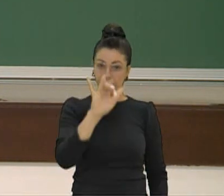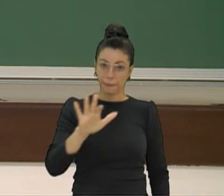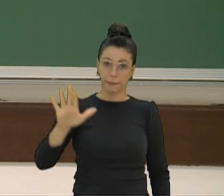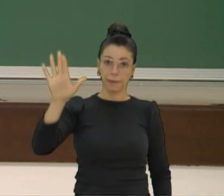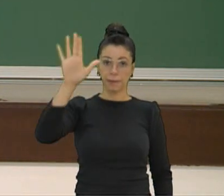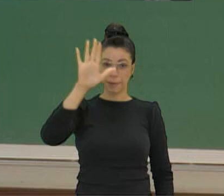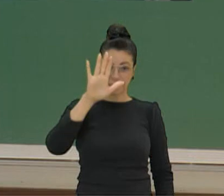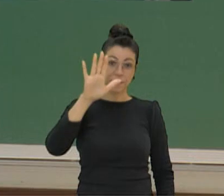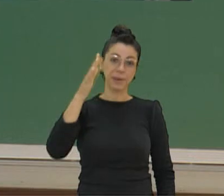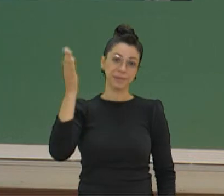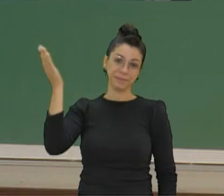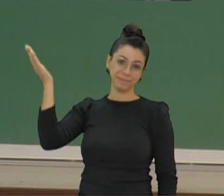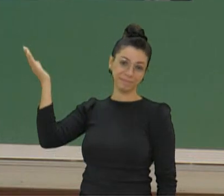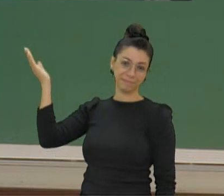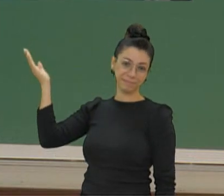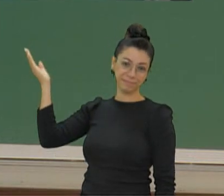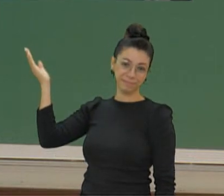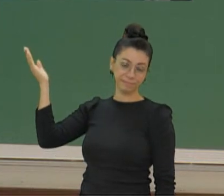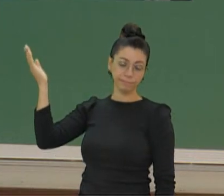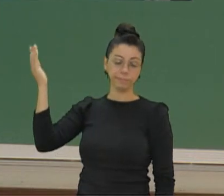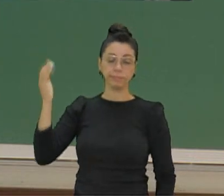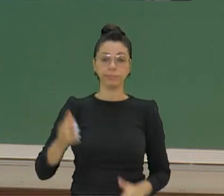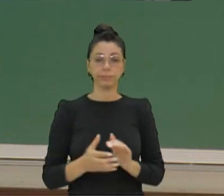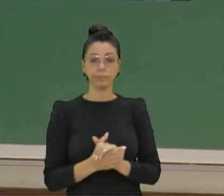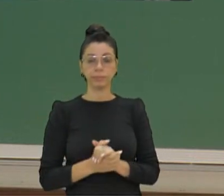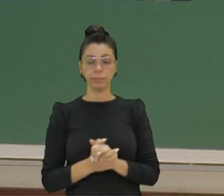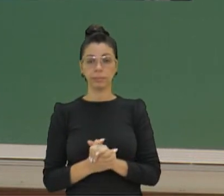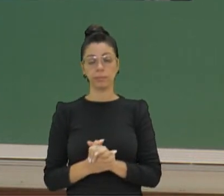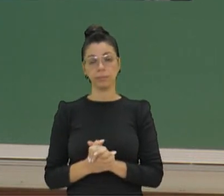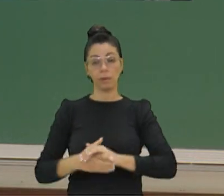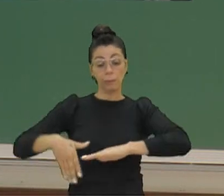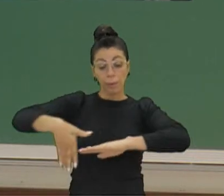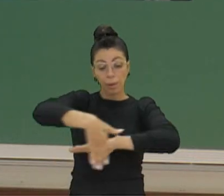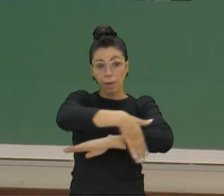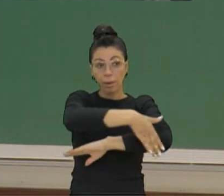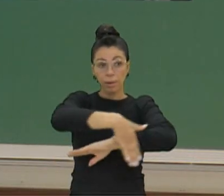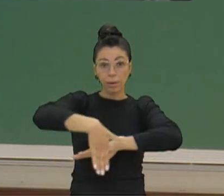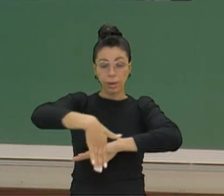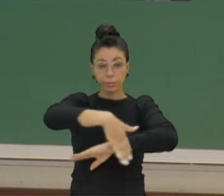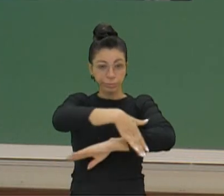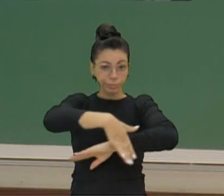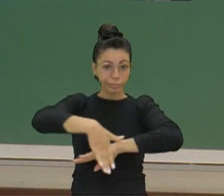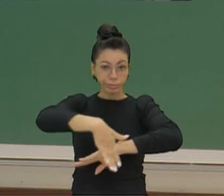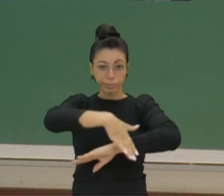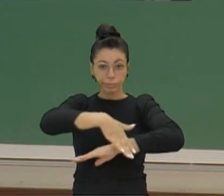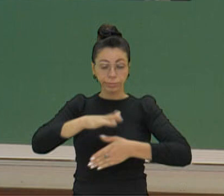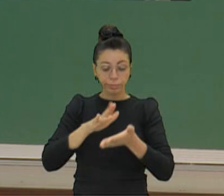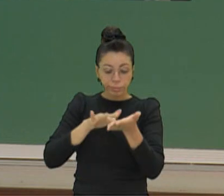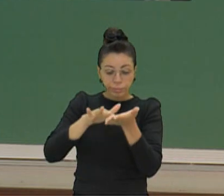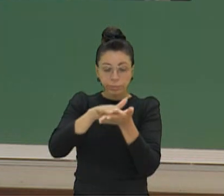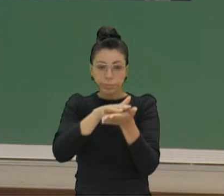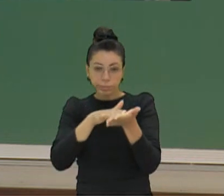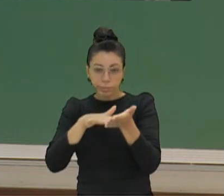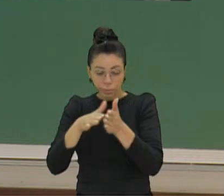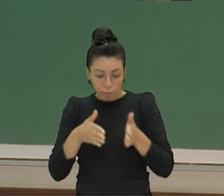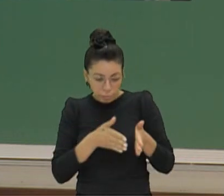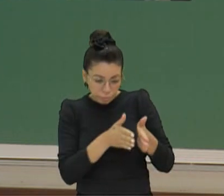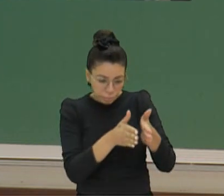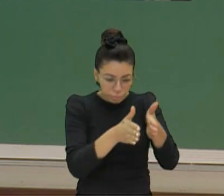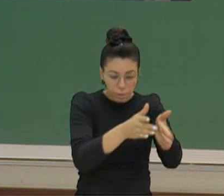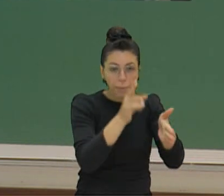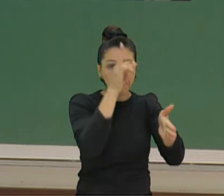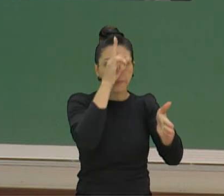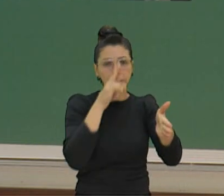de brinde, já veio de presente. O piso tátil são essas duas estruturas em amarelinho que você está observando